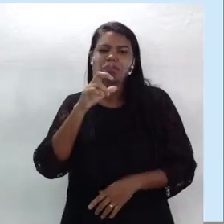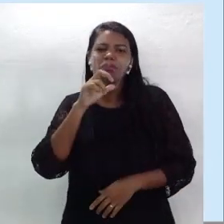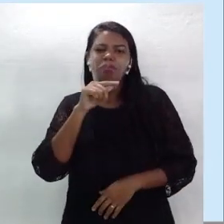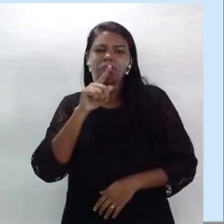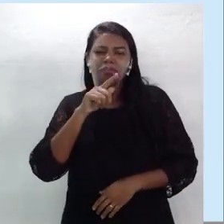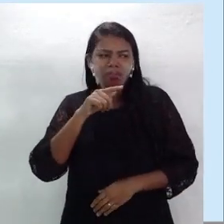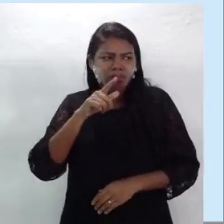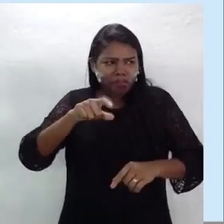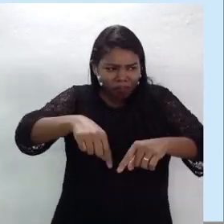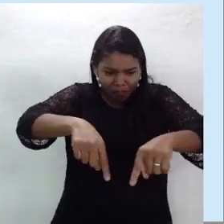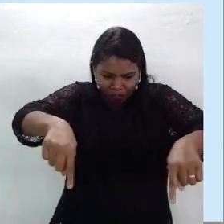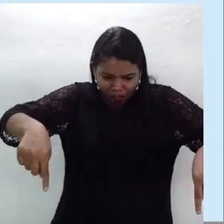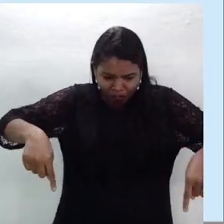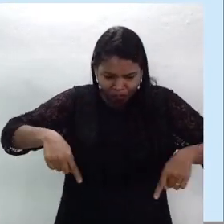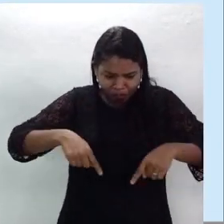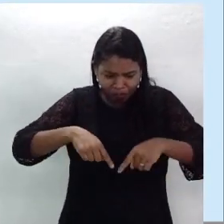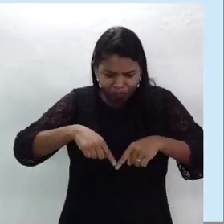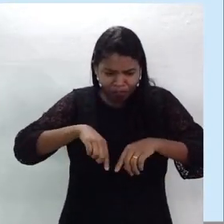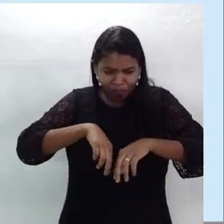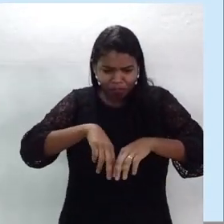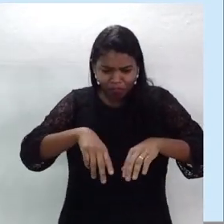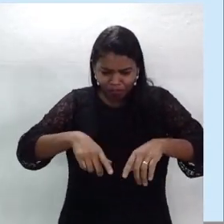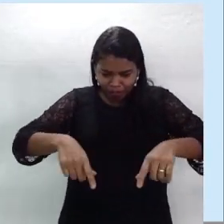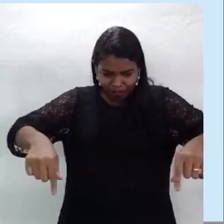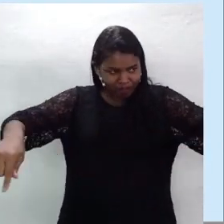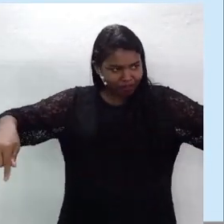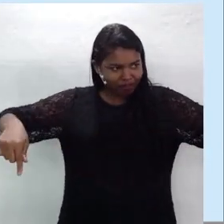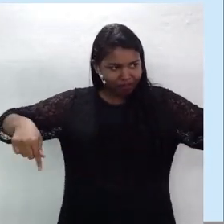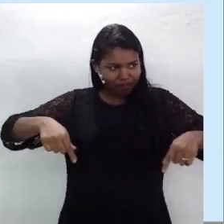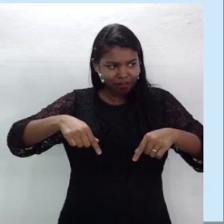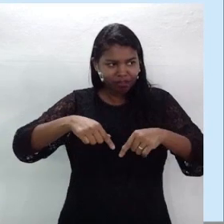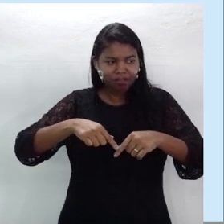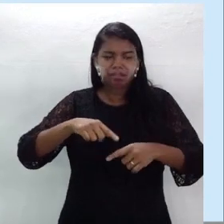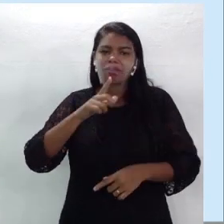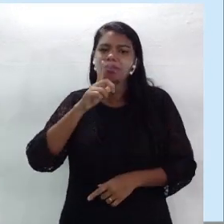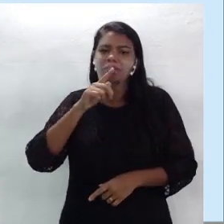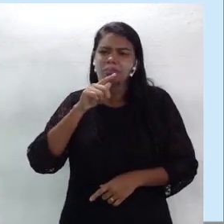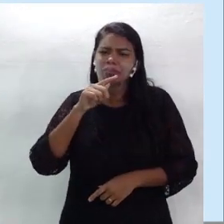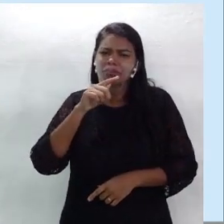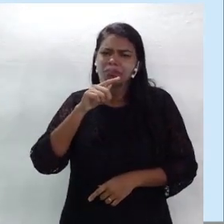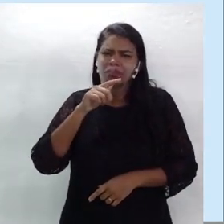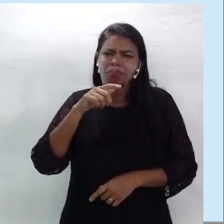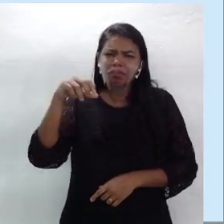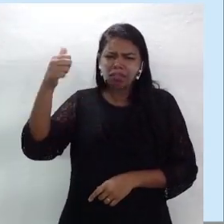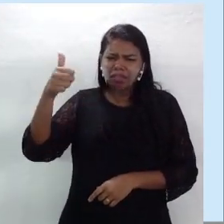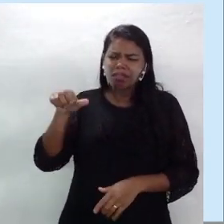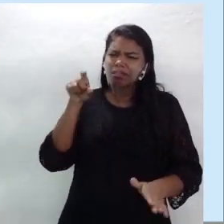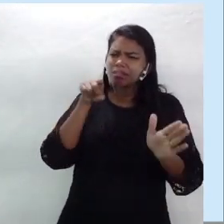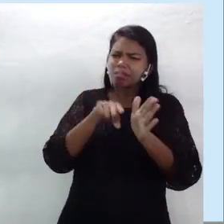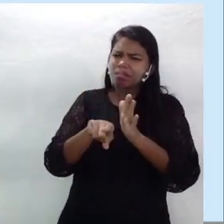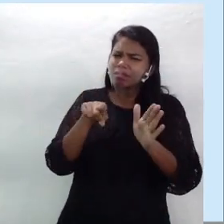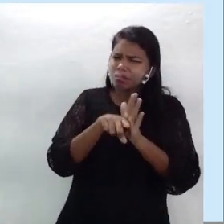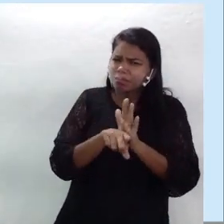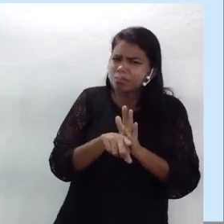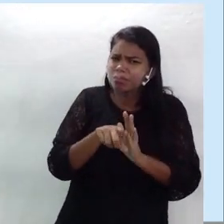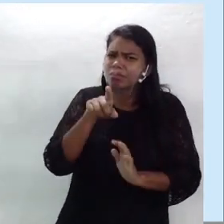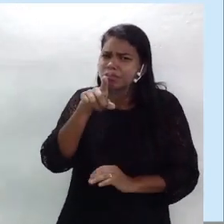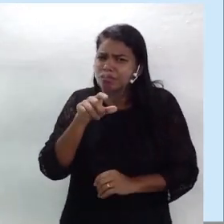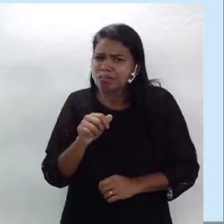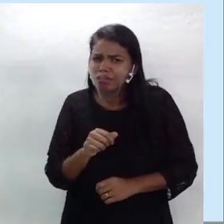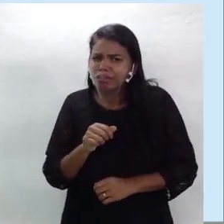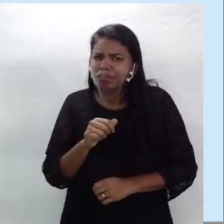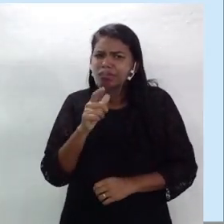naquela piscina? Uma piscina olímpica, semiolímpica? Vocês já observaram, já se perguntaram? Na conta